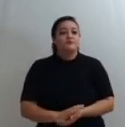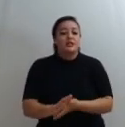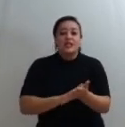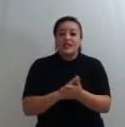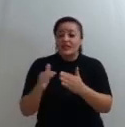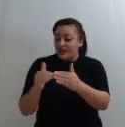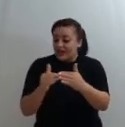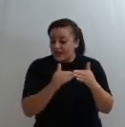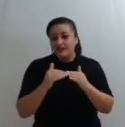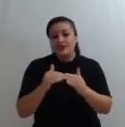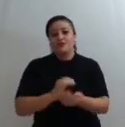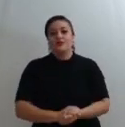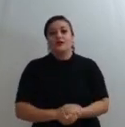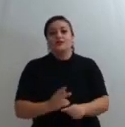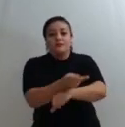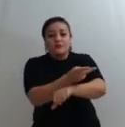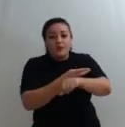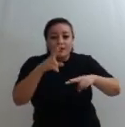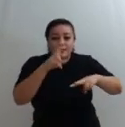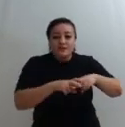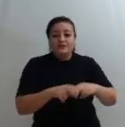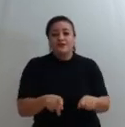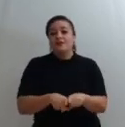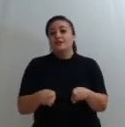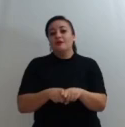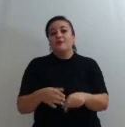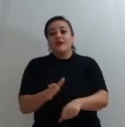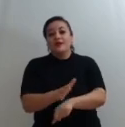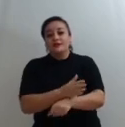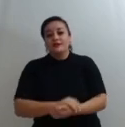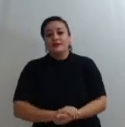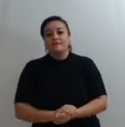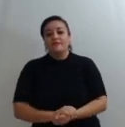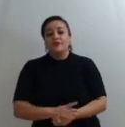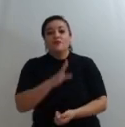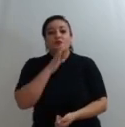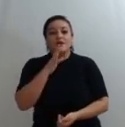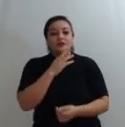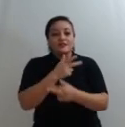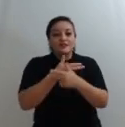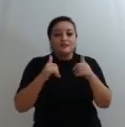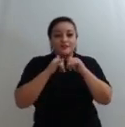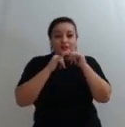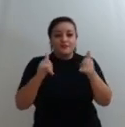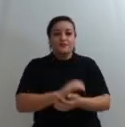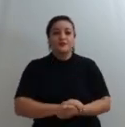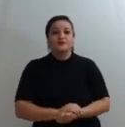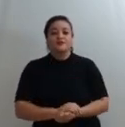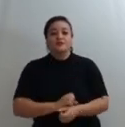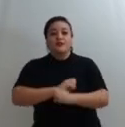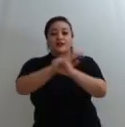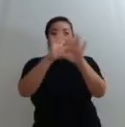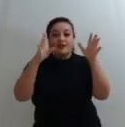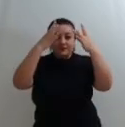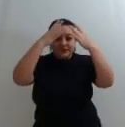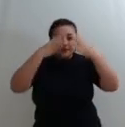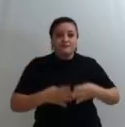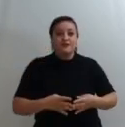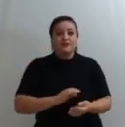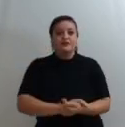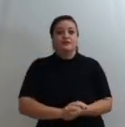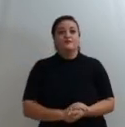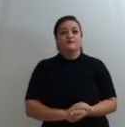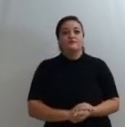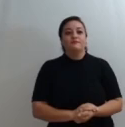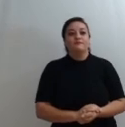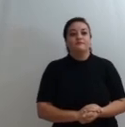busca e apreensão, e nem no afastamento de dados, o que claramente se transforma no fishing expedition.